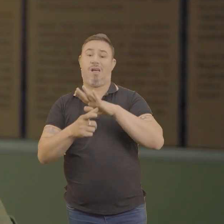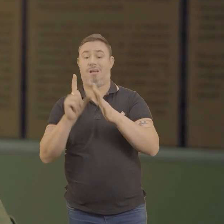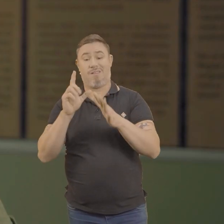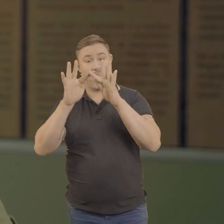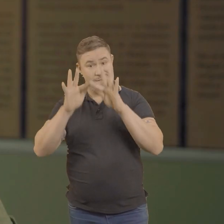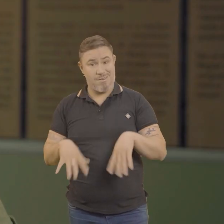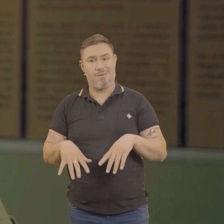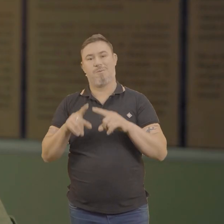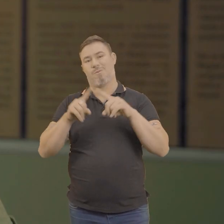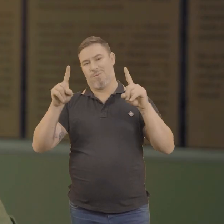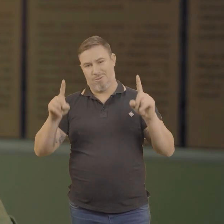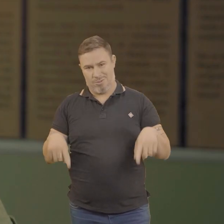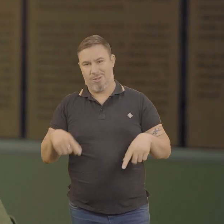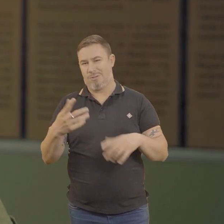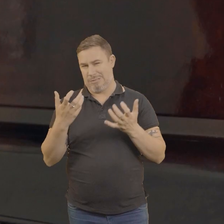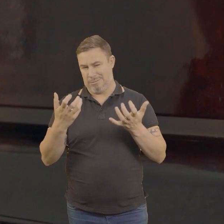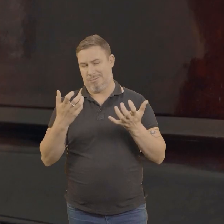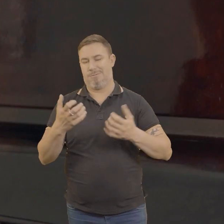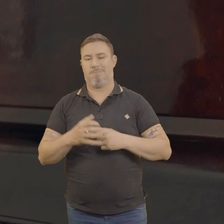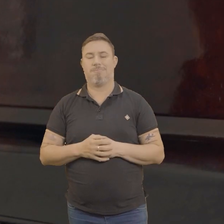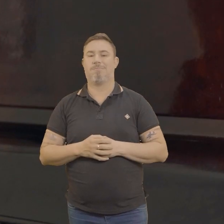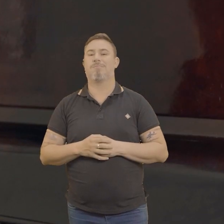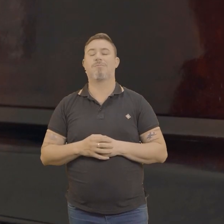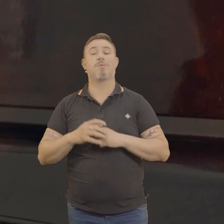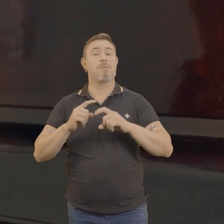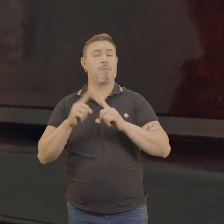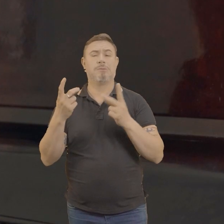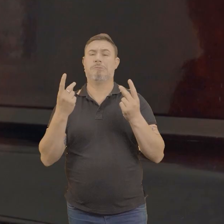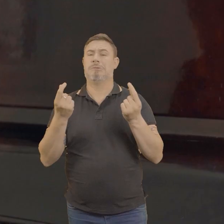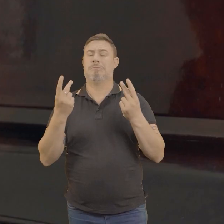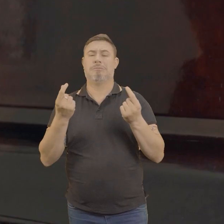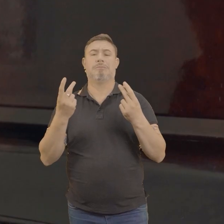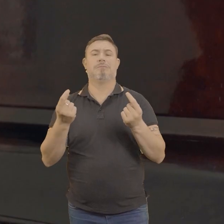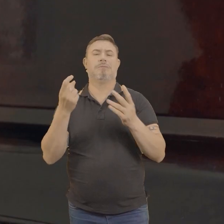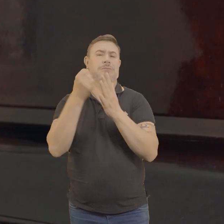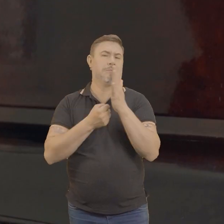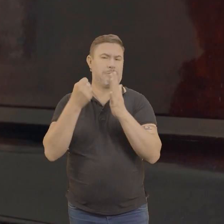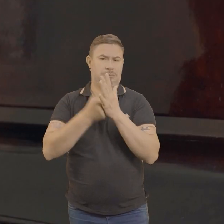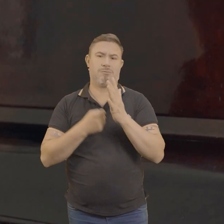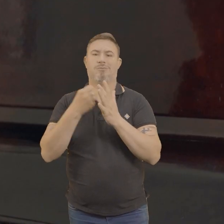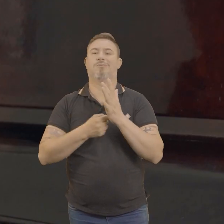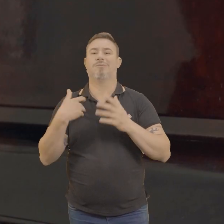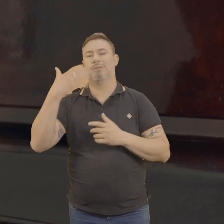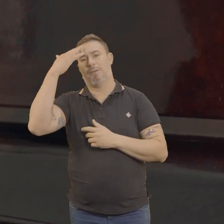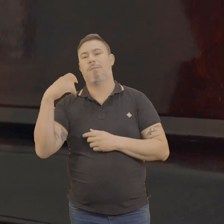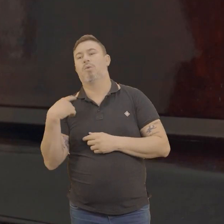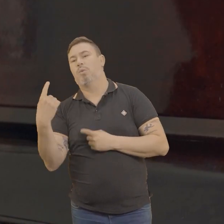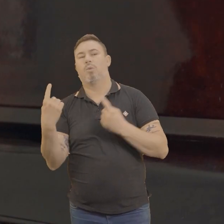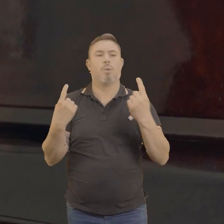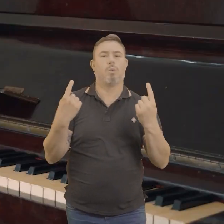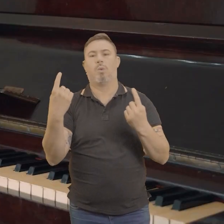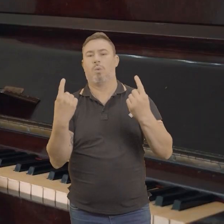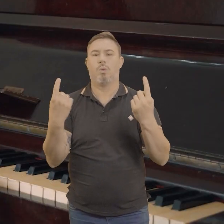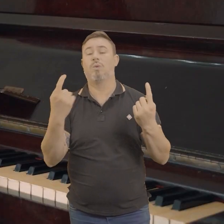ter finalizado o que ele pretendia. Mas passamos muito tempo nessa luta, viu? Para ser reconhecido por um ou por outro, por um ou por